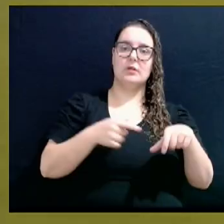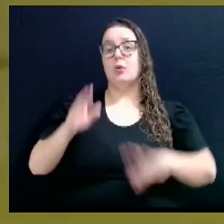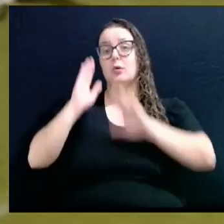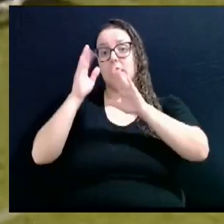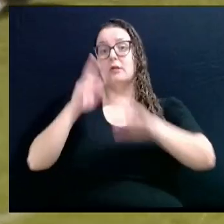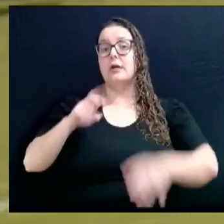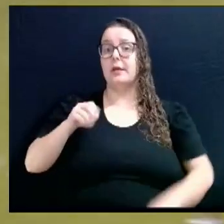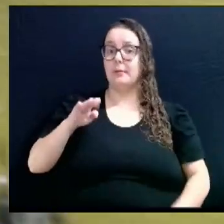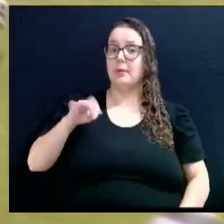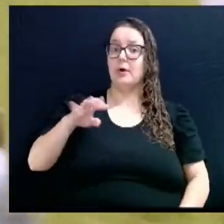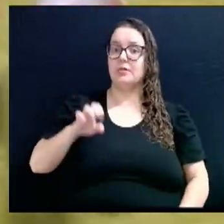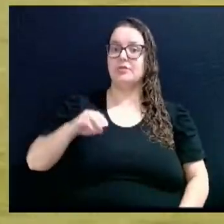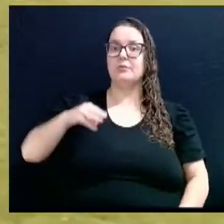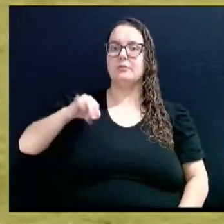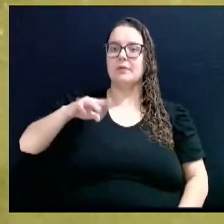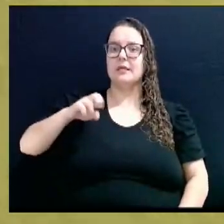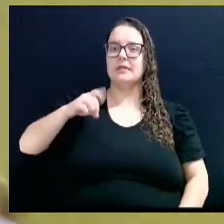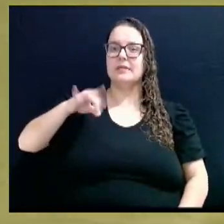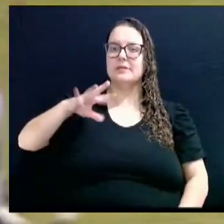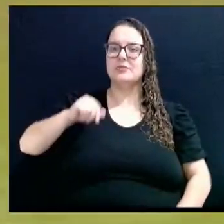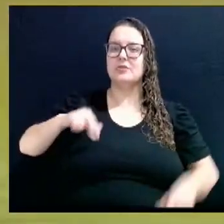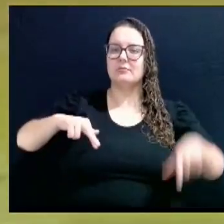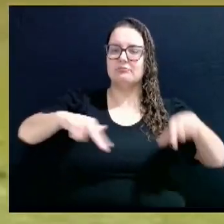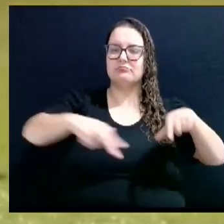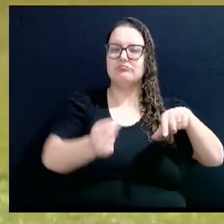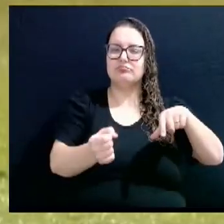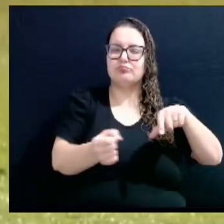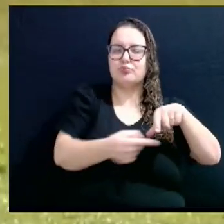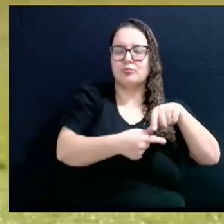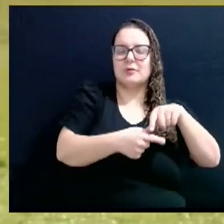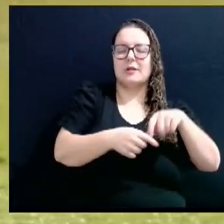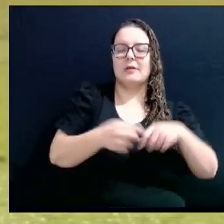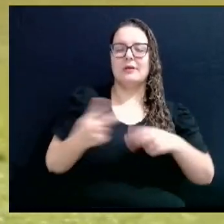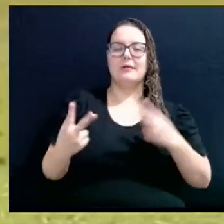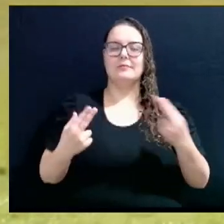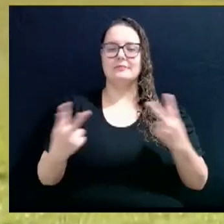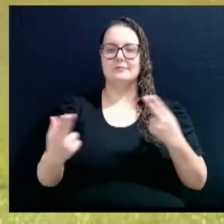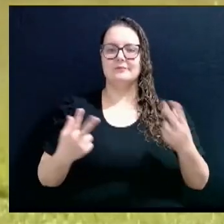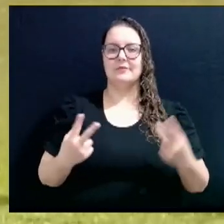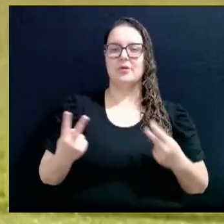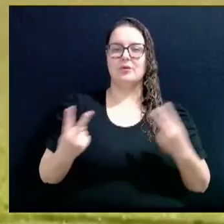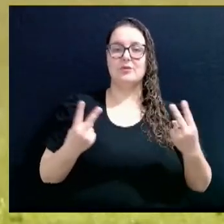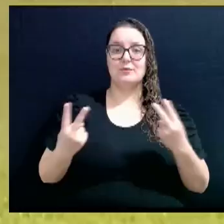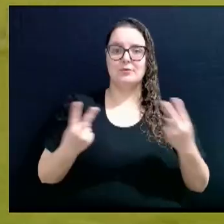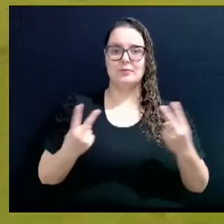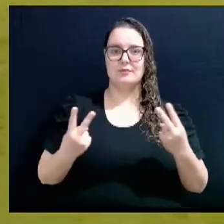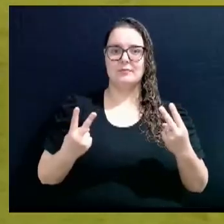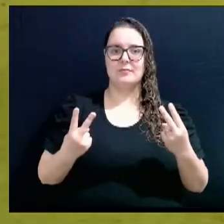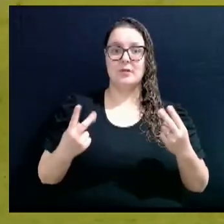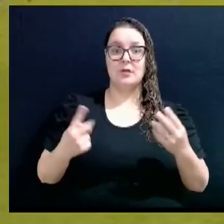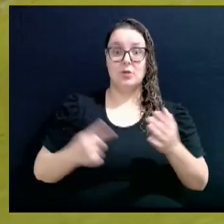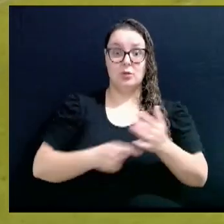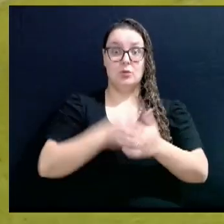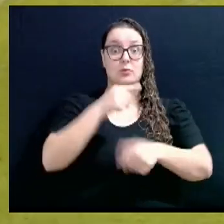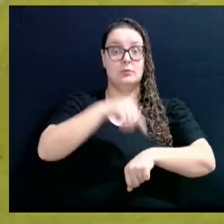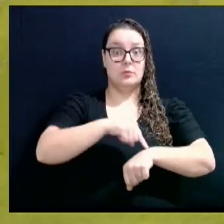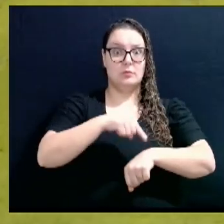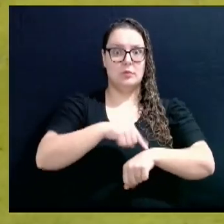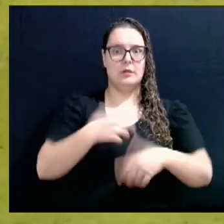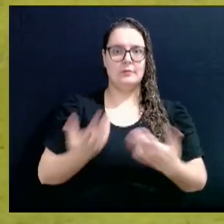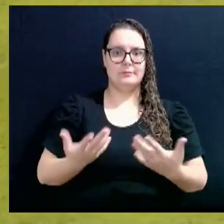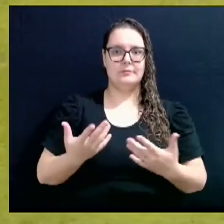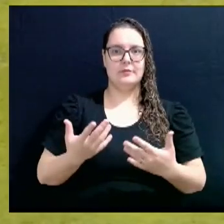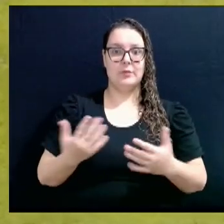Mirandinha, bem posicionado, guardou, tudo igual, 2-2. Tudo no primeiro tempo. E na etapa